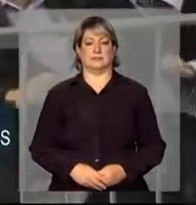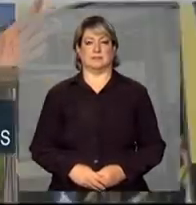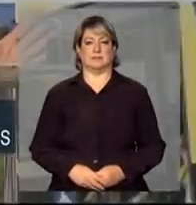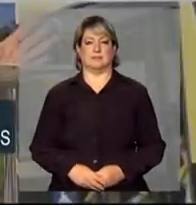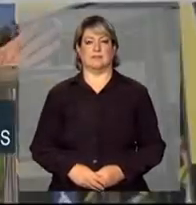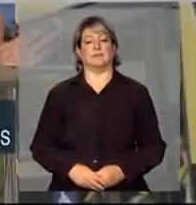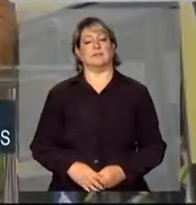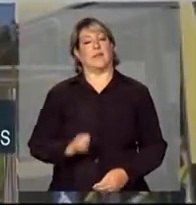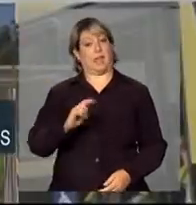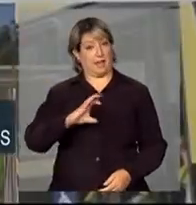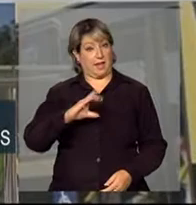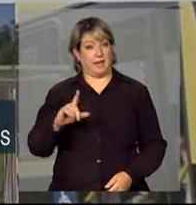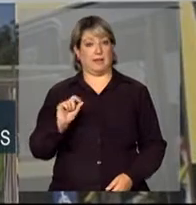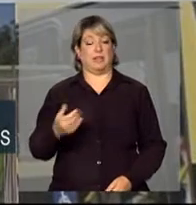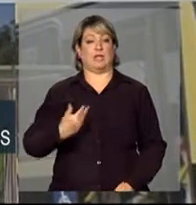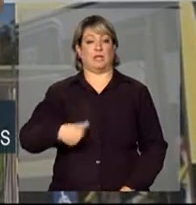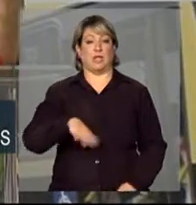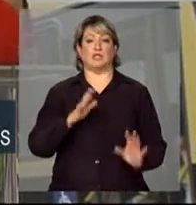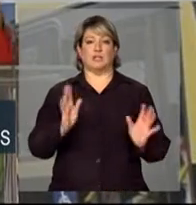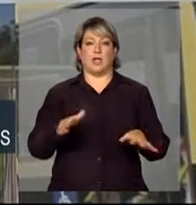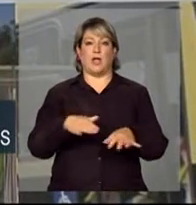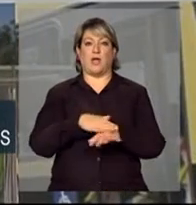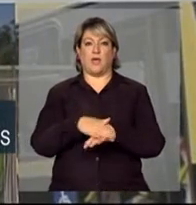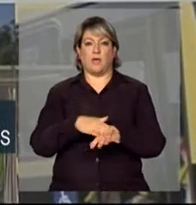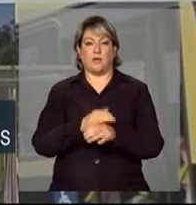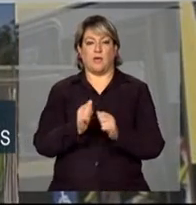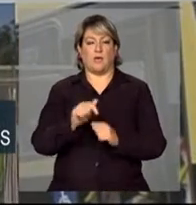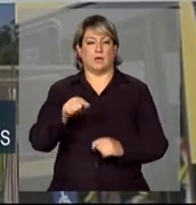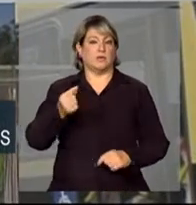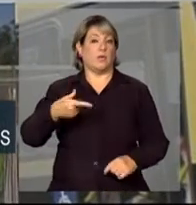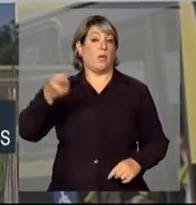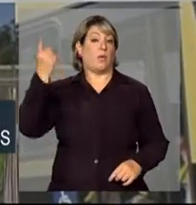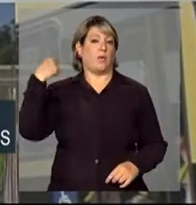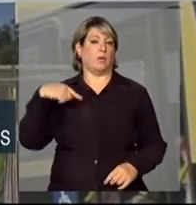E, obviamente, nós já conversamos isso